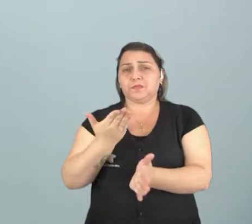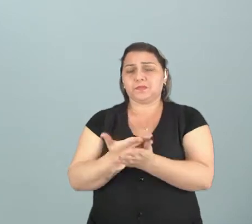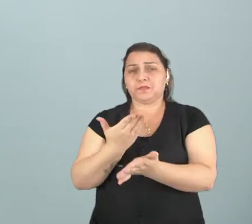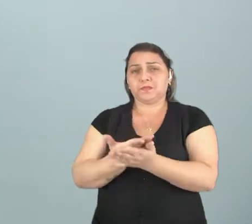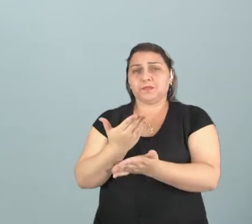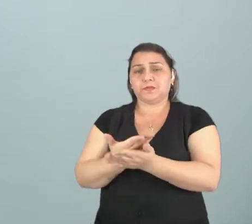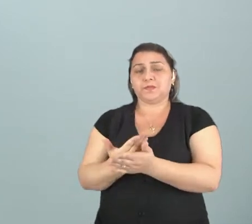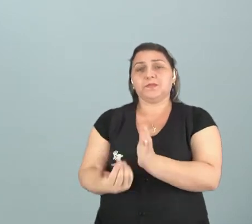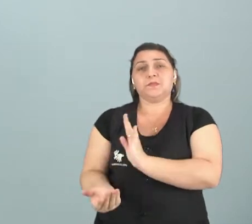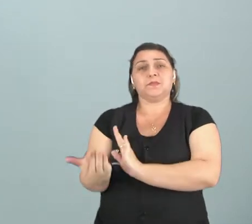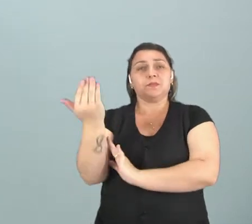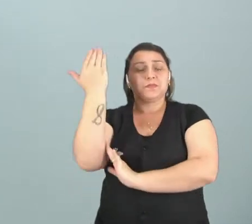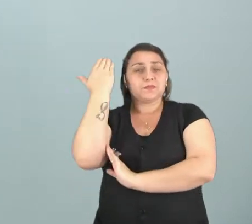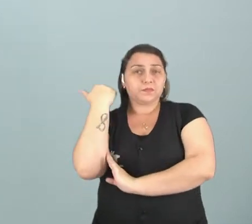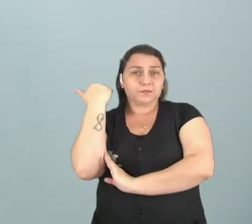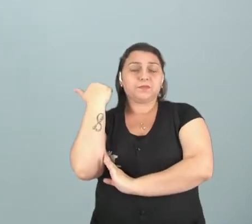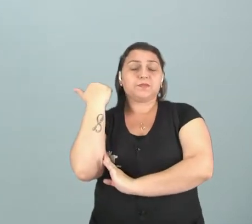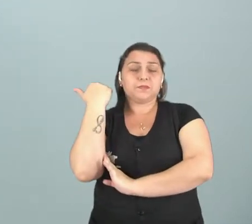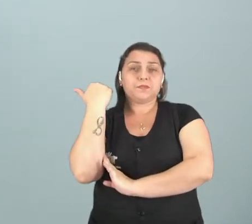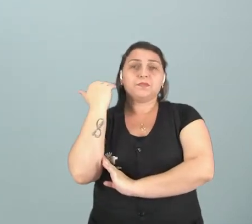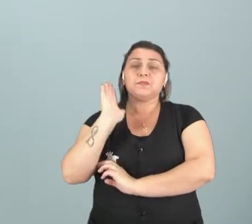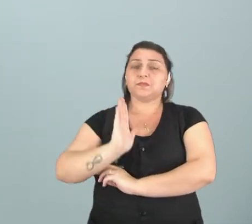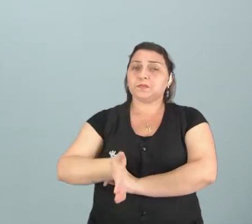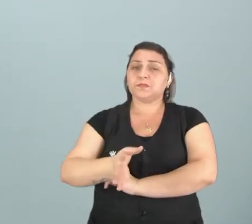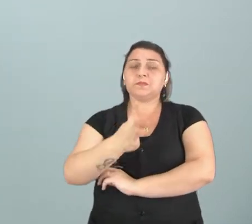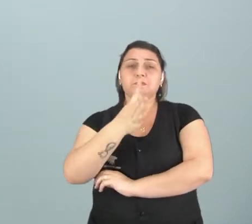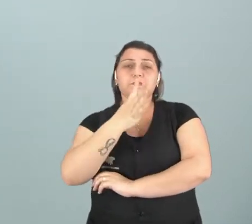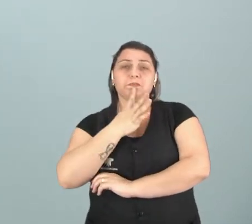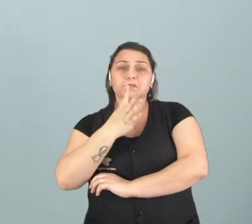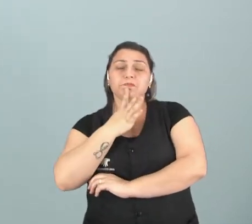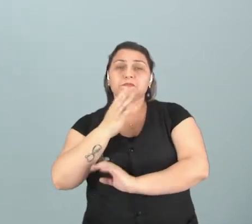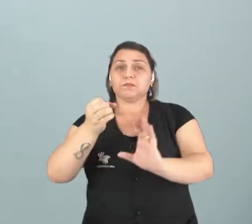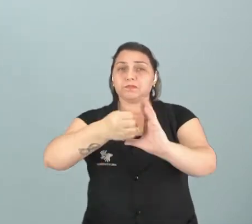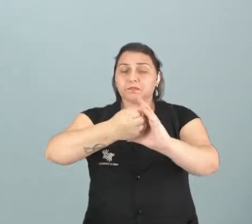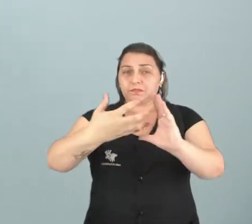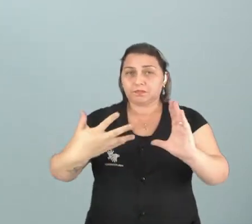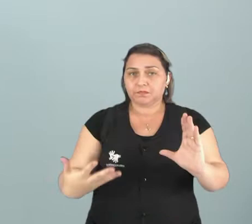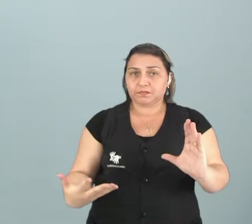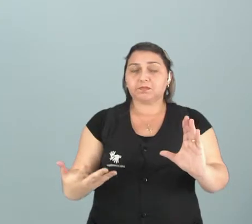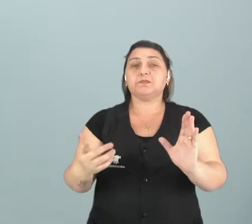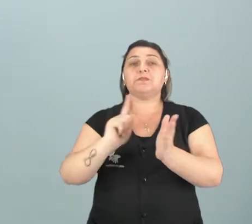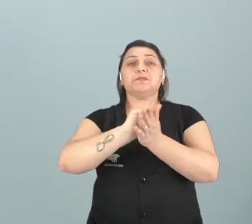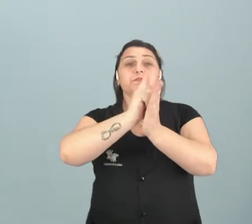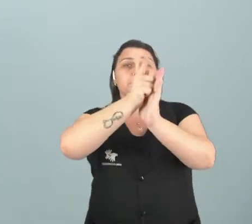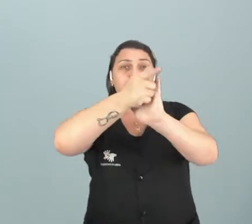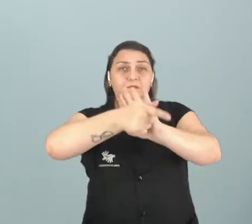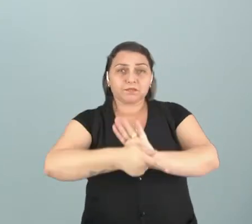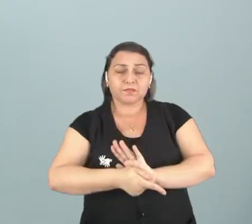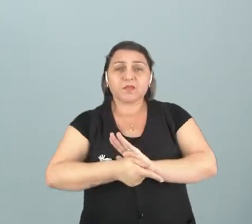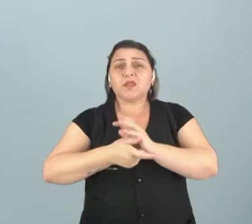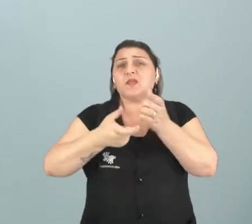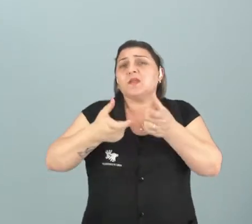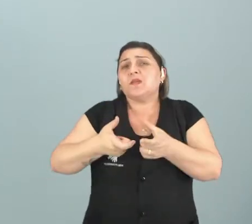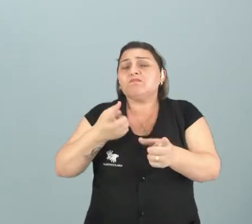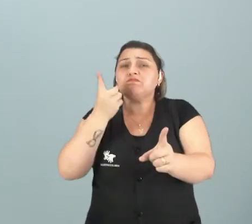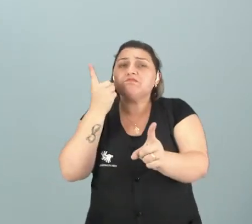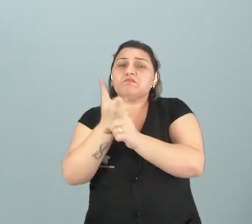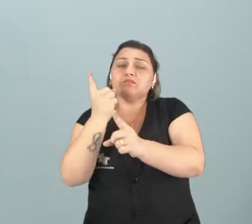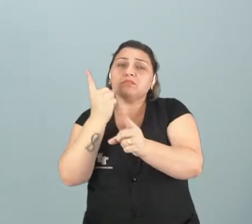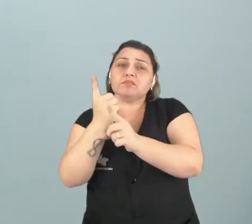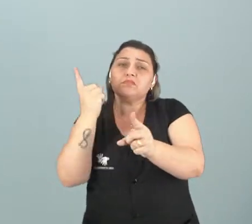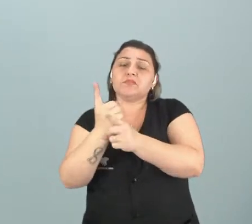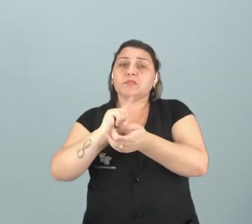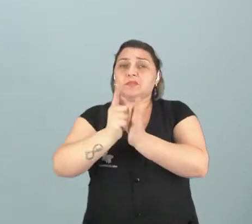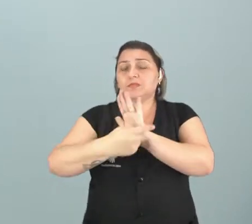nas últimas aulas, já conheceram as características desse gênero, onde encontramos esse